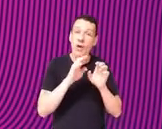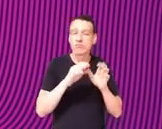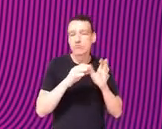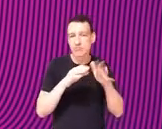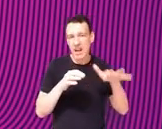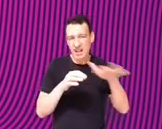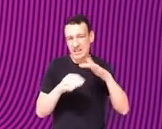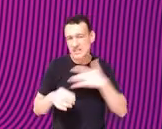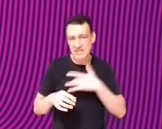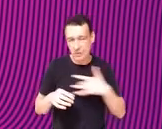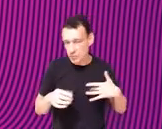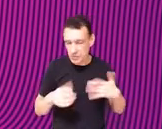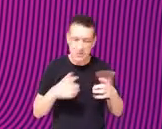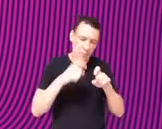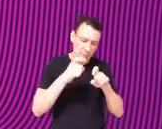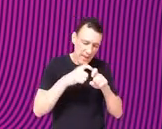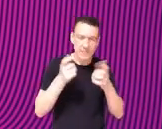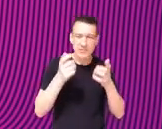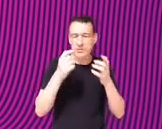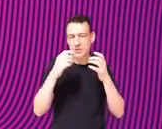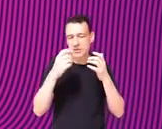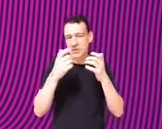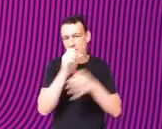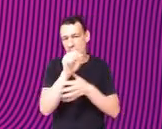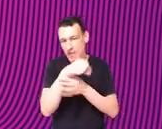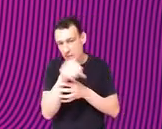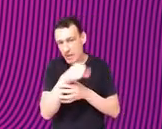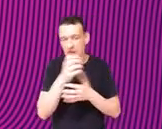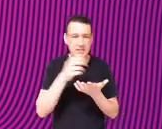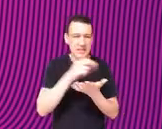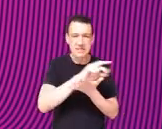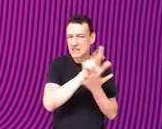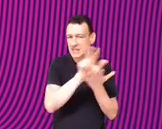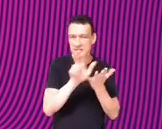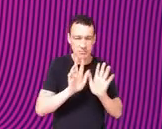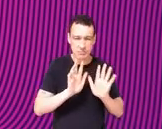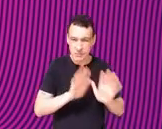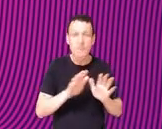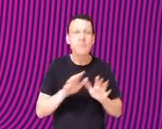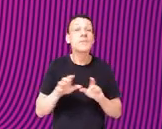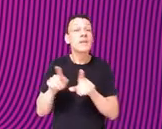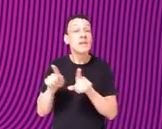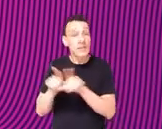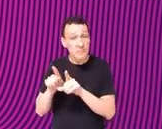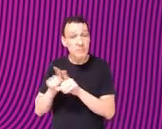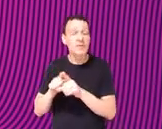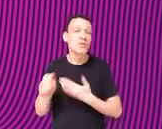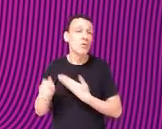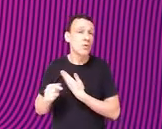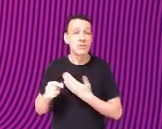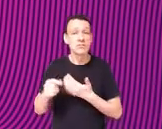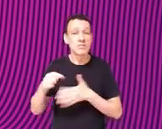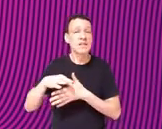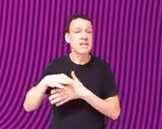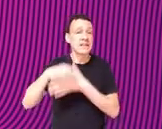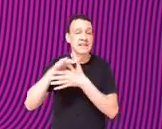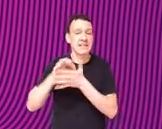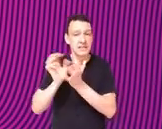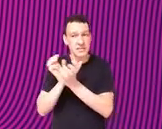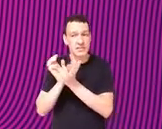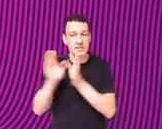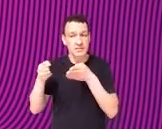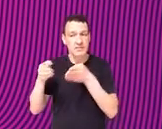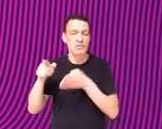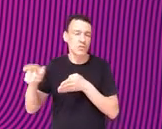enfermeiros, fisioterapeutas, etc., e também os líderes de saúde cardiovascular, os decisores políticos